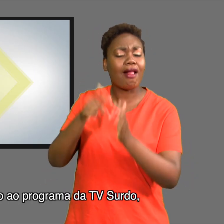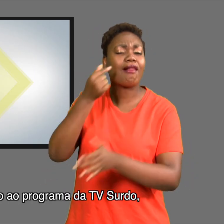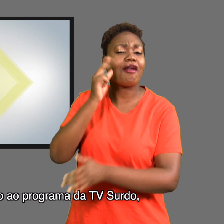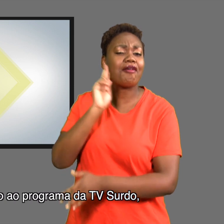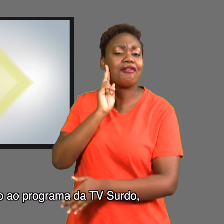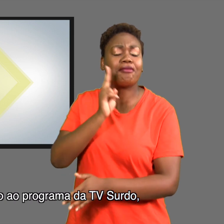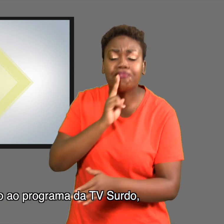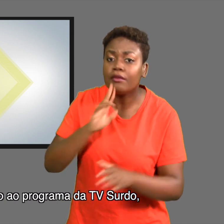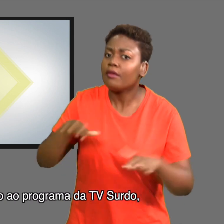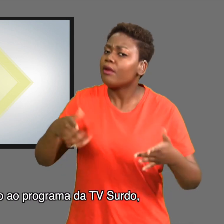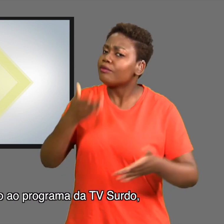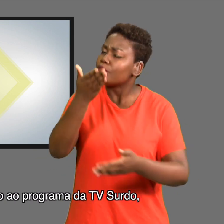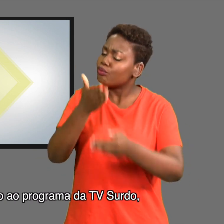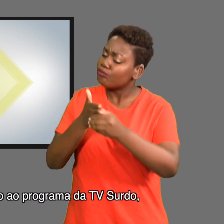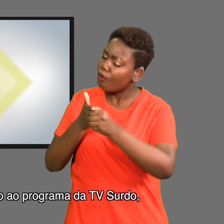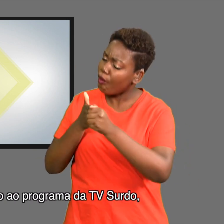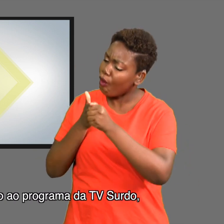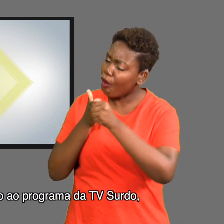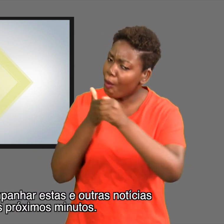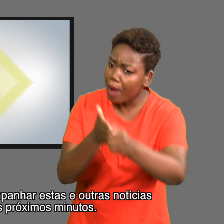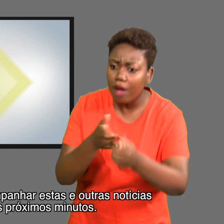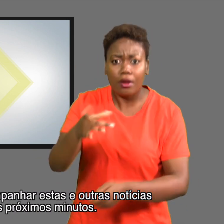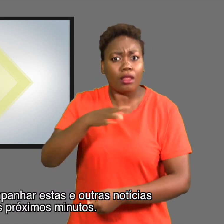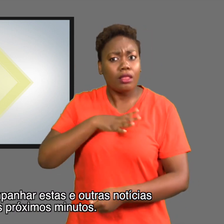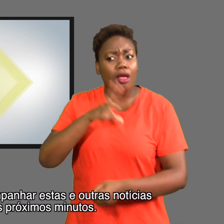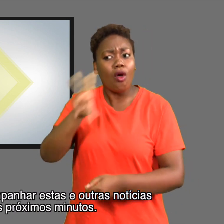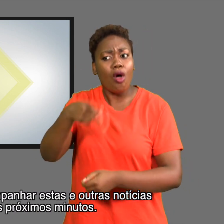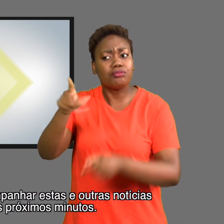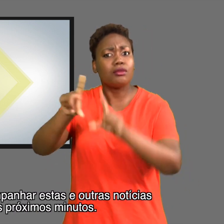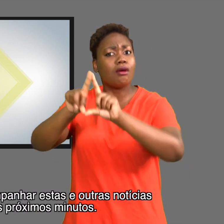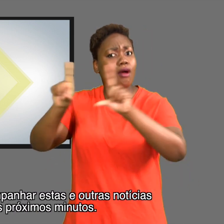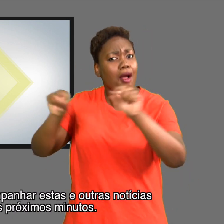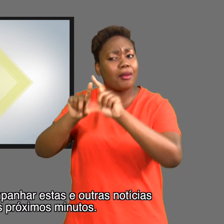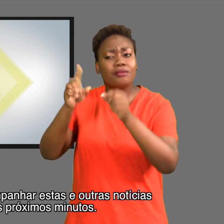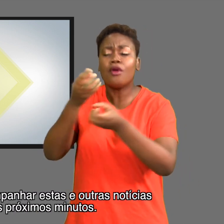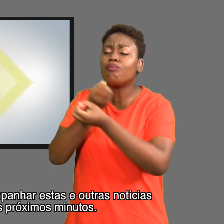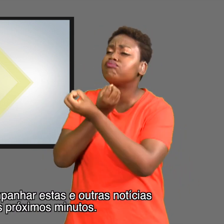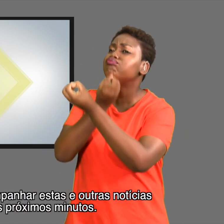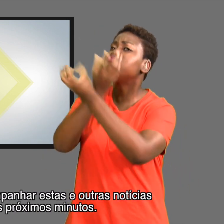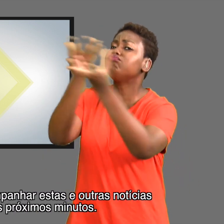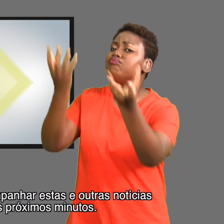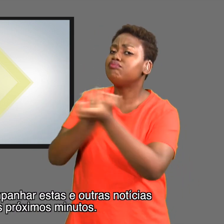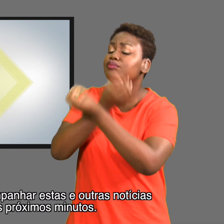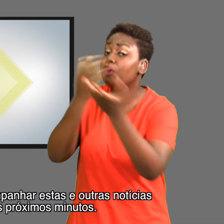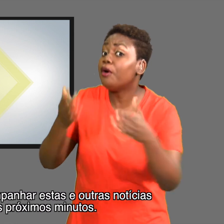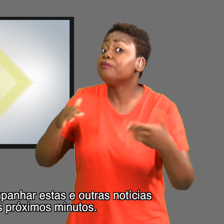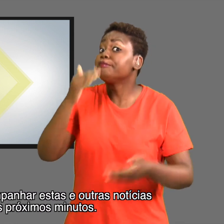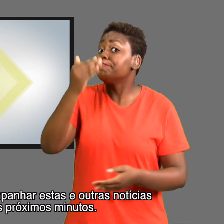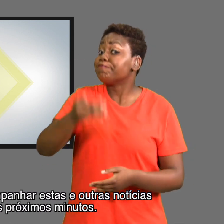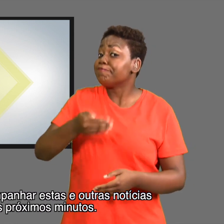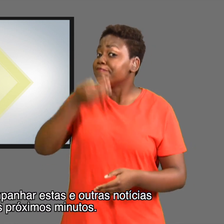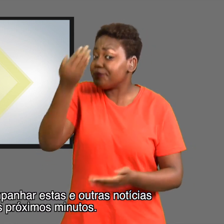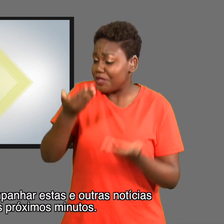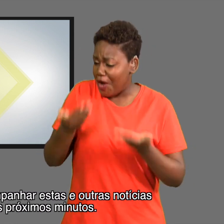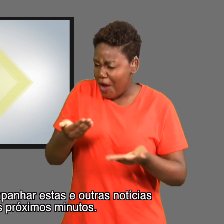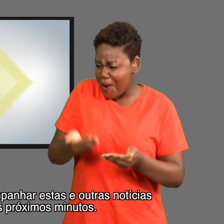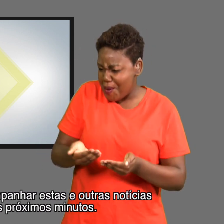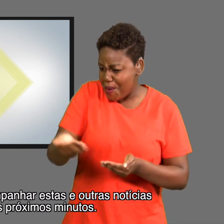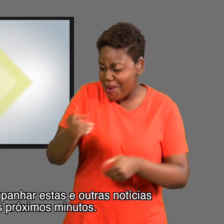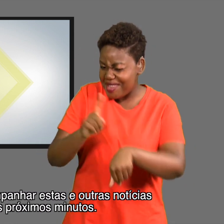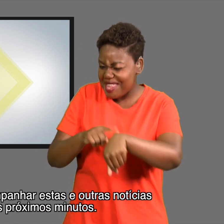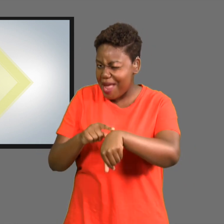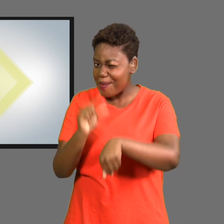Fique ligado ao programa da TV Surdo. Você vai acompanhar estas e outras notícias nos próximos minutos.